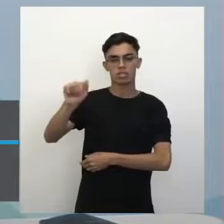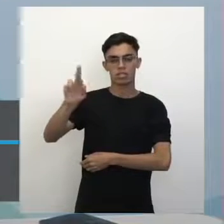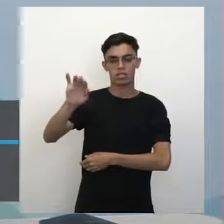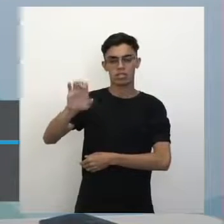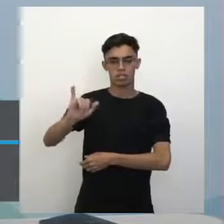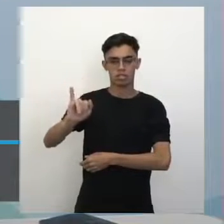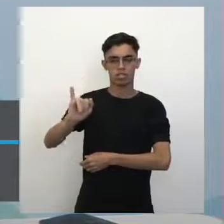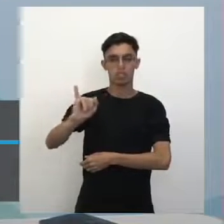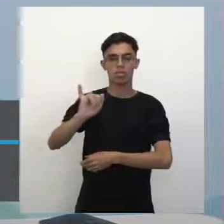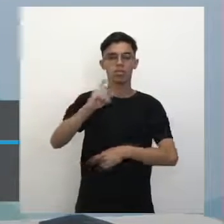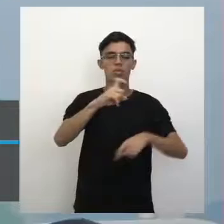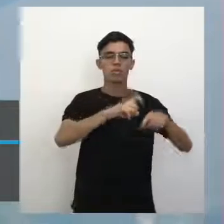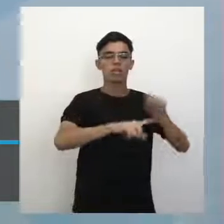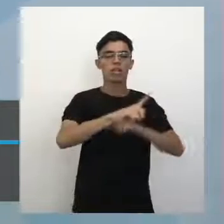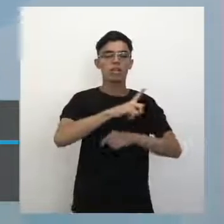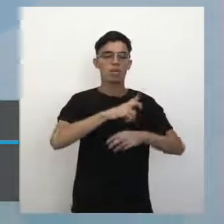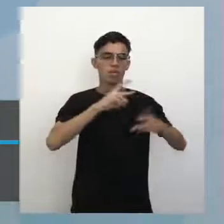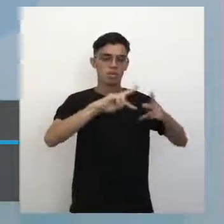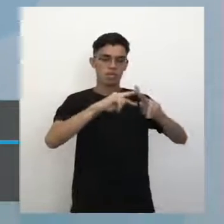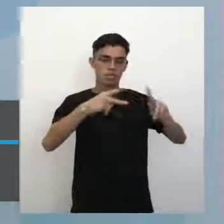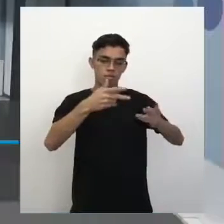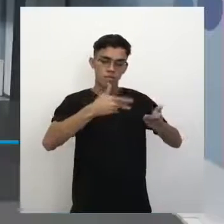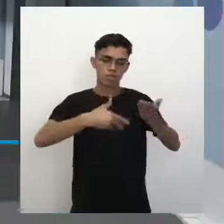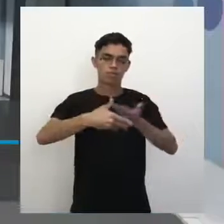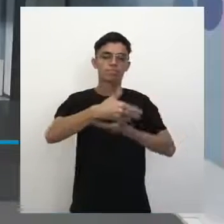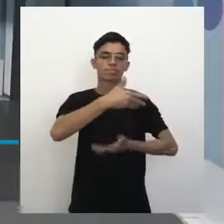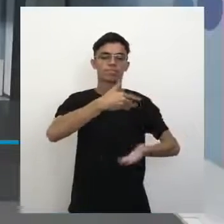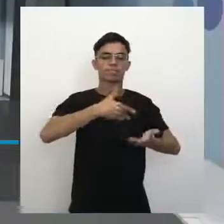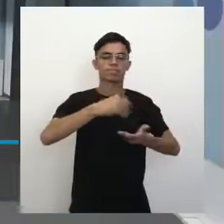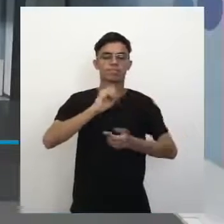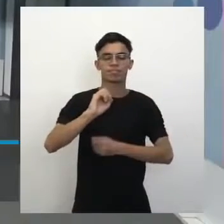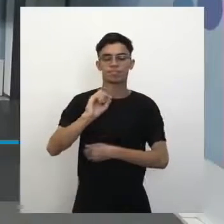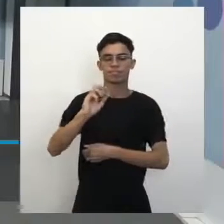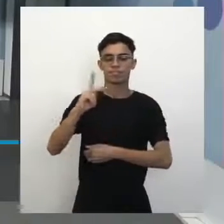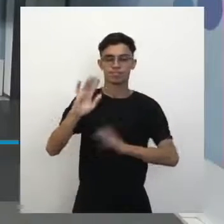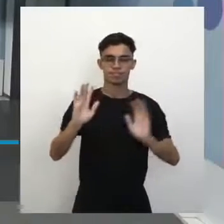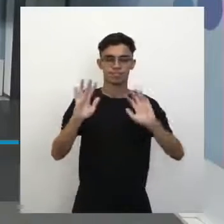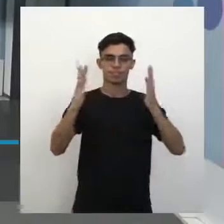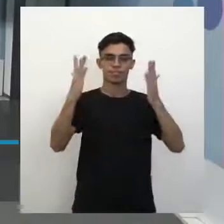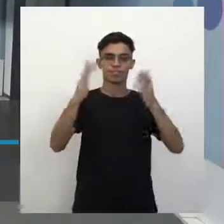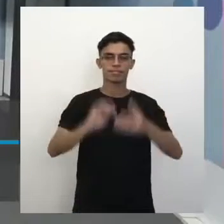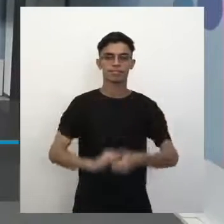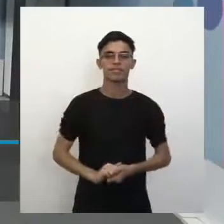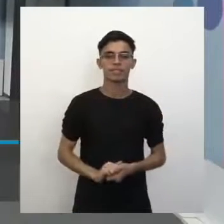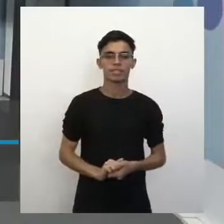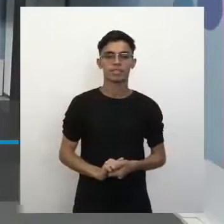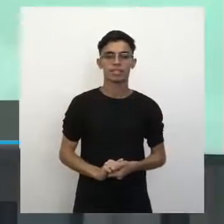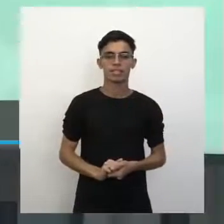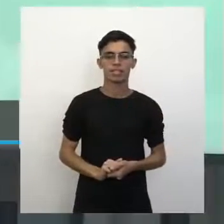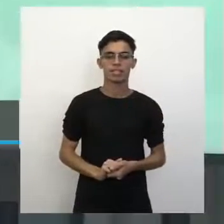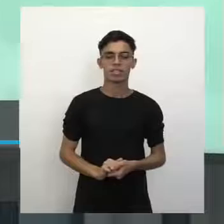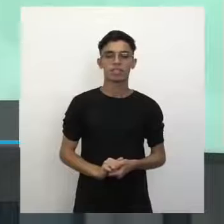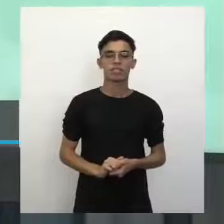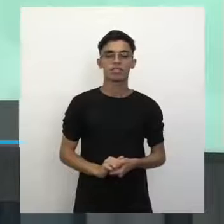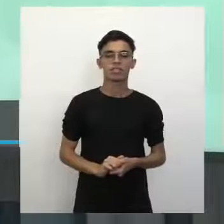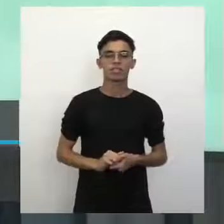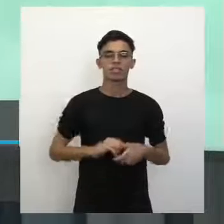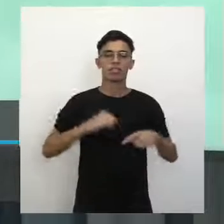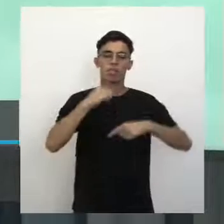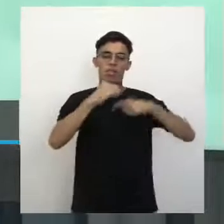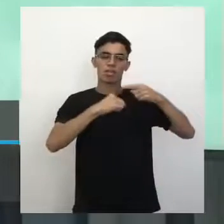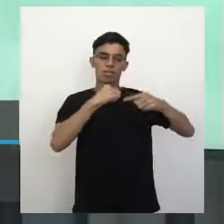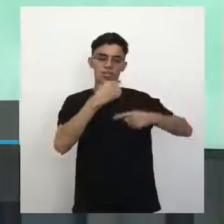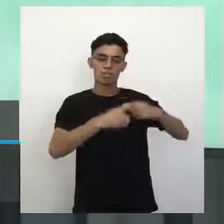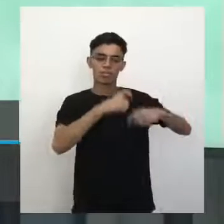troca genética, aí, professora Joel. Muito bem, parabéns. Então é isso, gente. Então a reprodução, quando ela